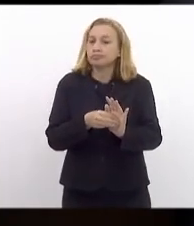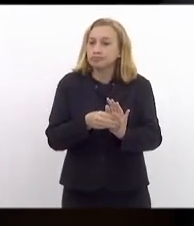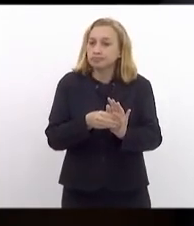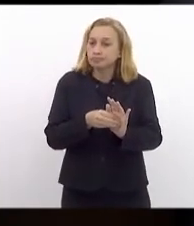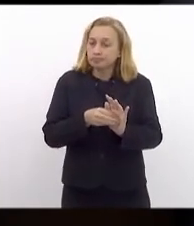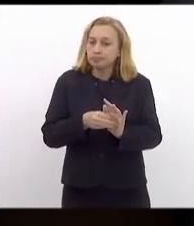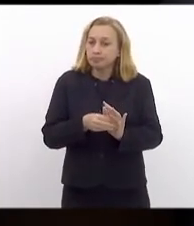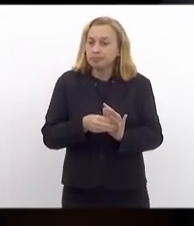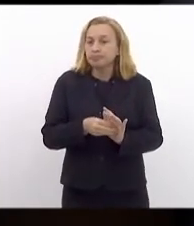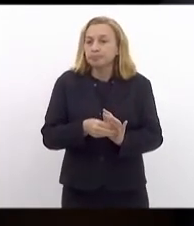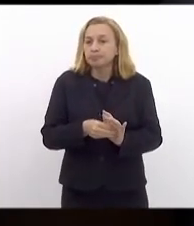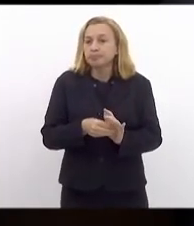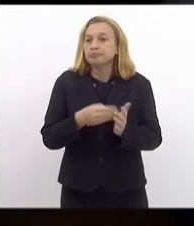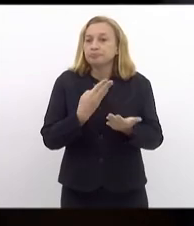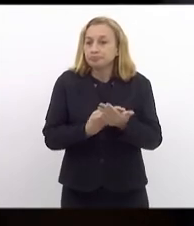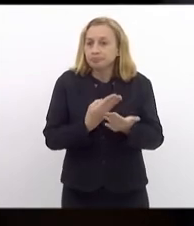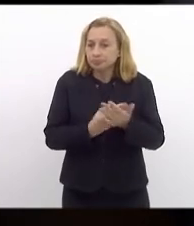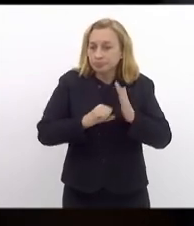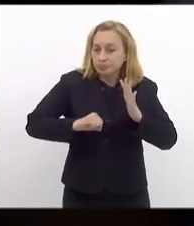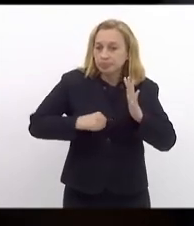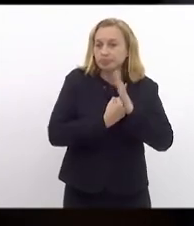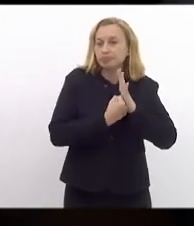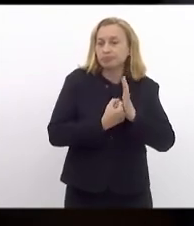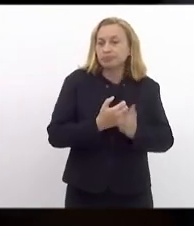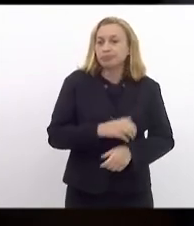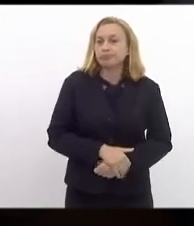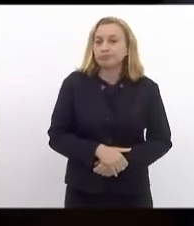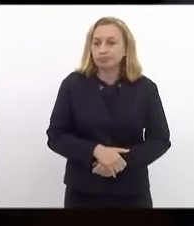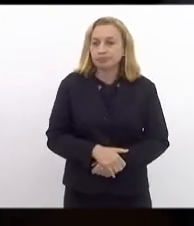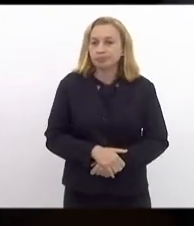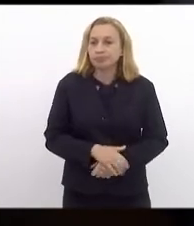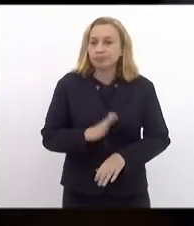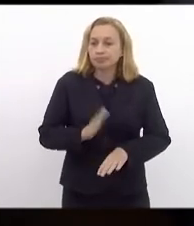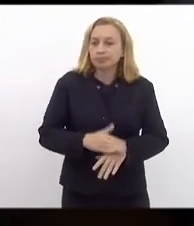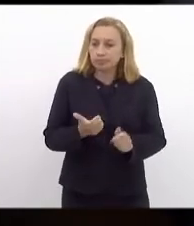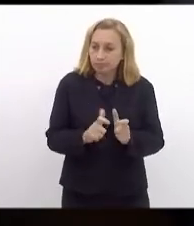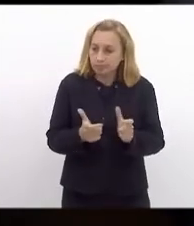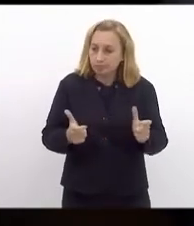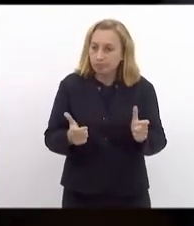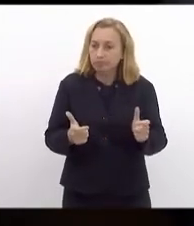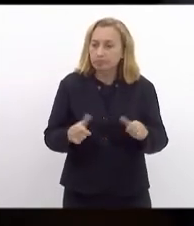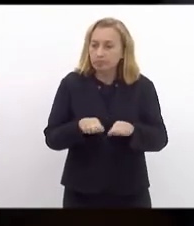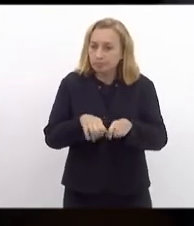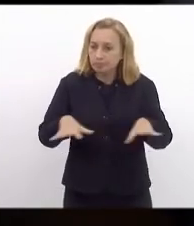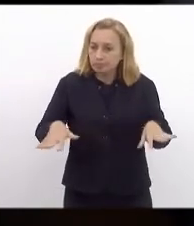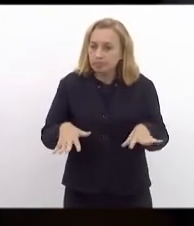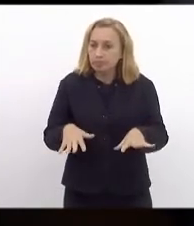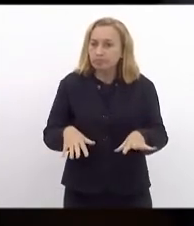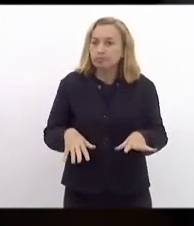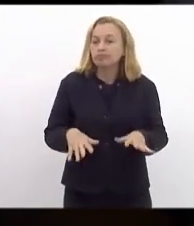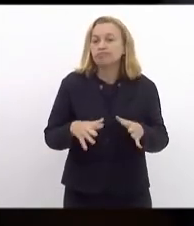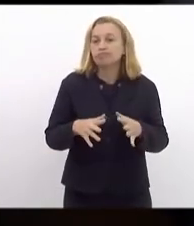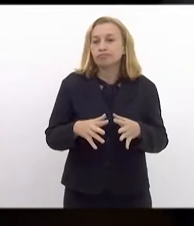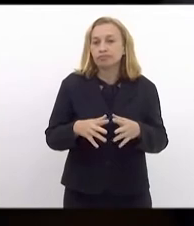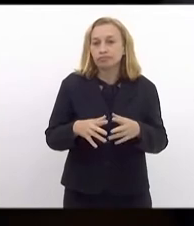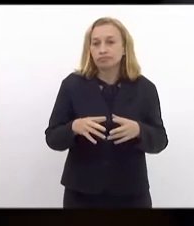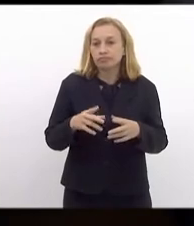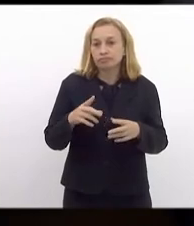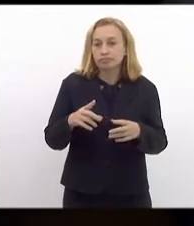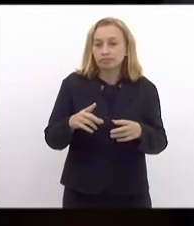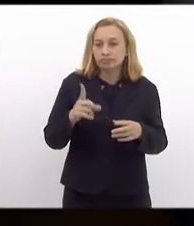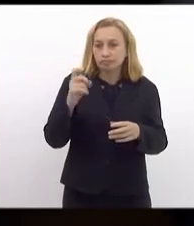de um estudo de impacto que esse estudo de impacto fosse mais abrangente o que já estaria muito complicaria muito